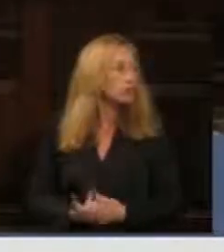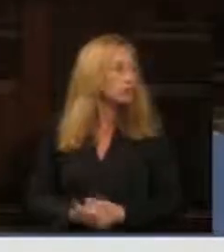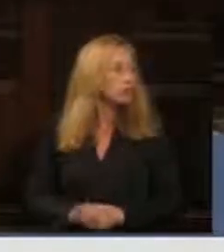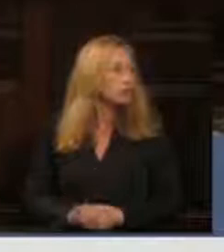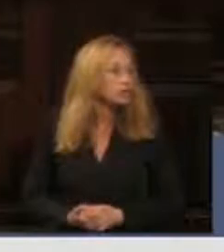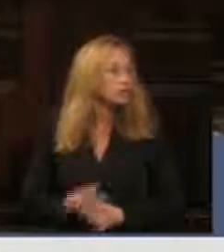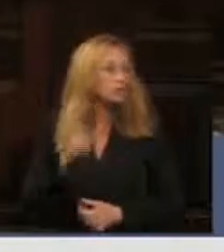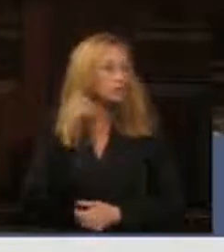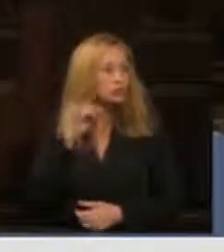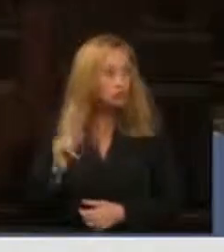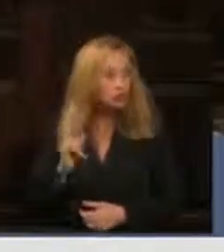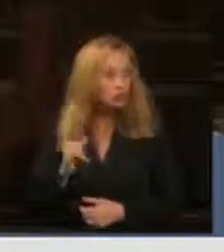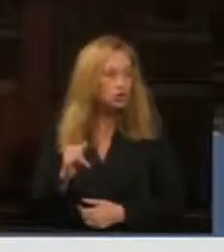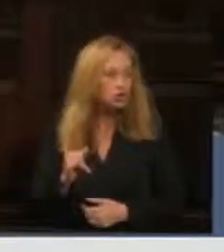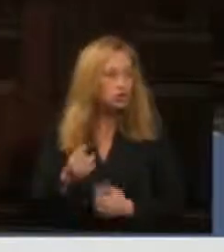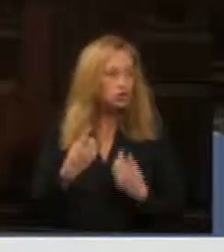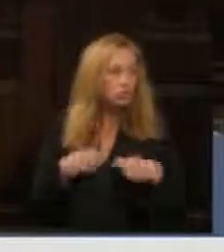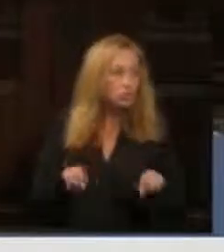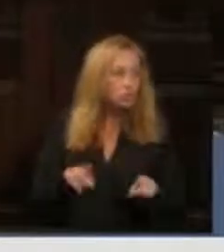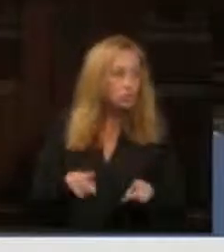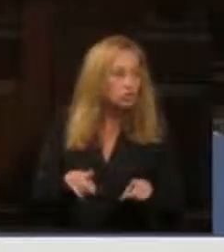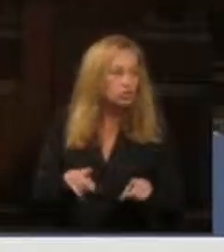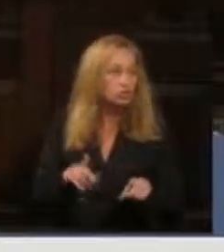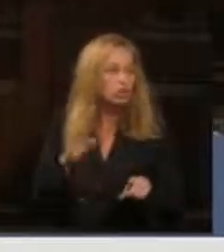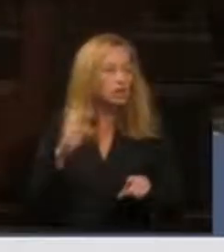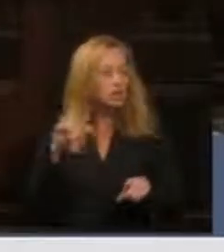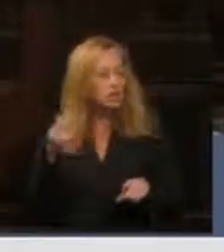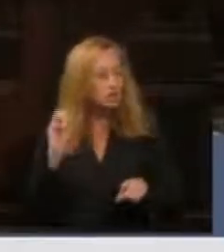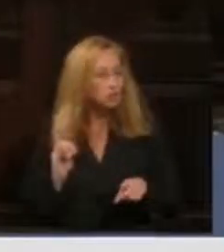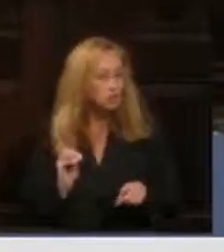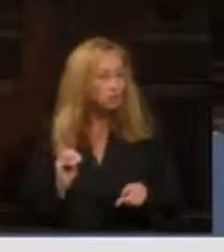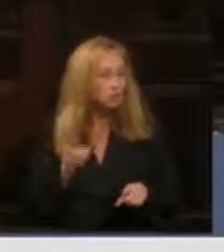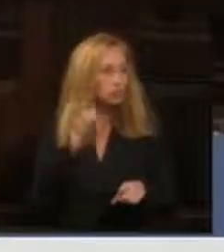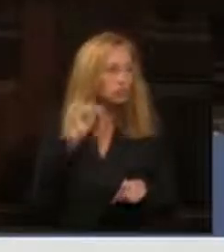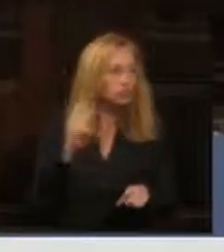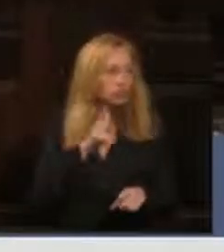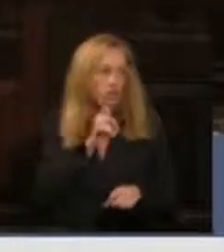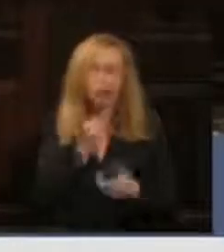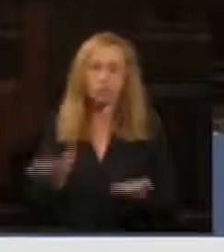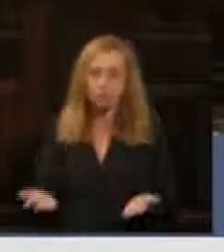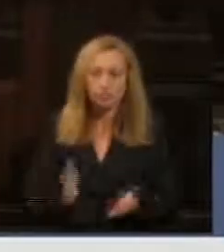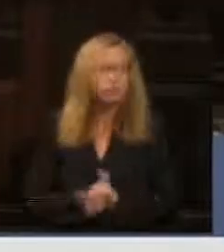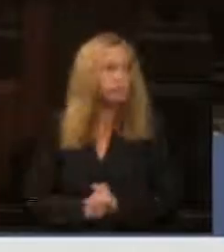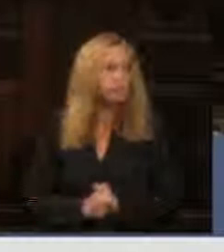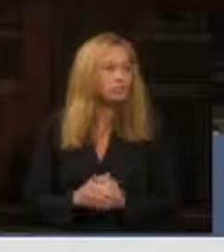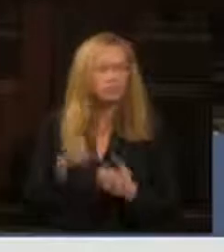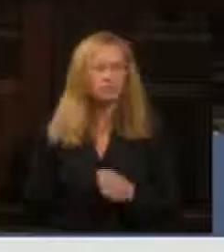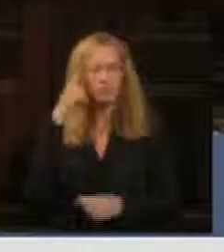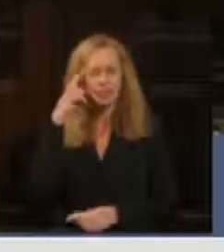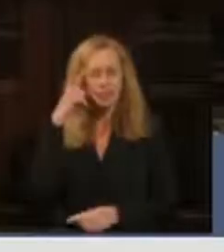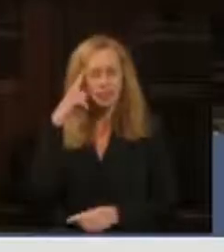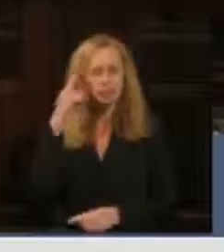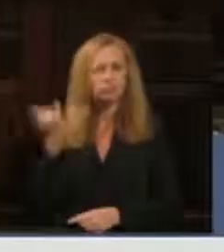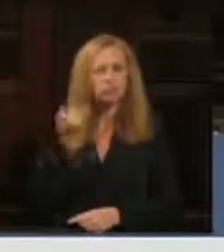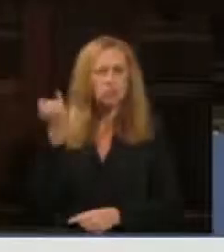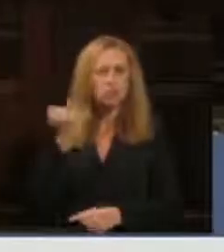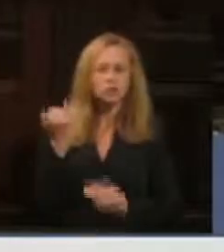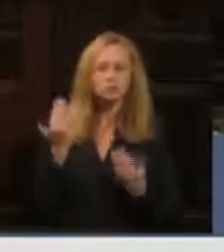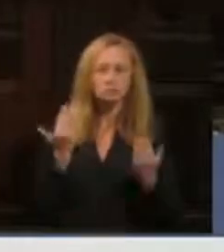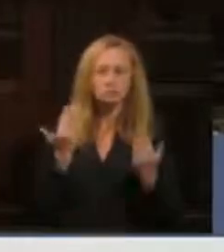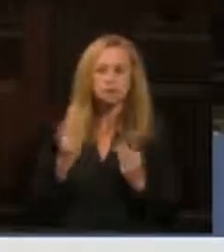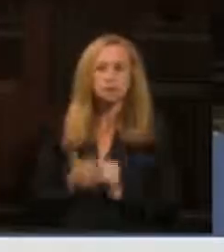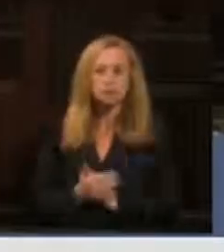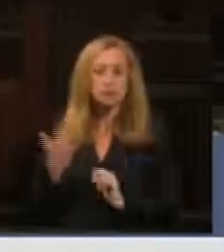o Dia de Combate ao Racismo com o Dia Mundial da Água? Isso é uma reflexão importante, porque tem uma